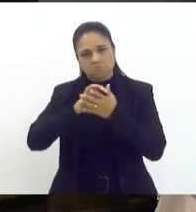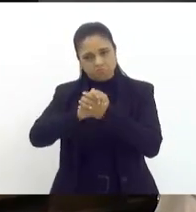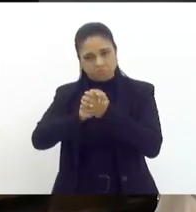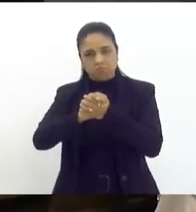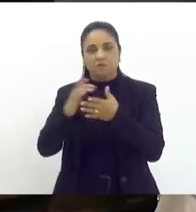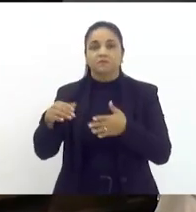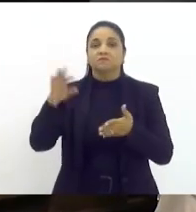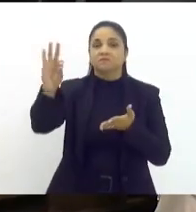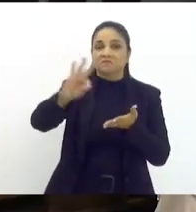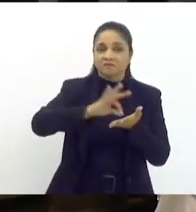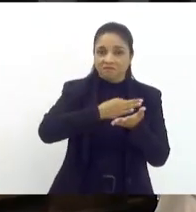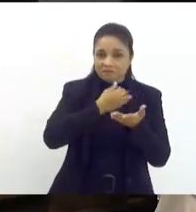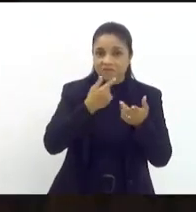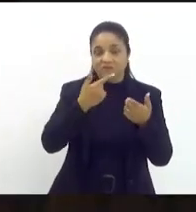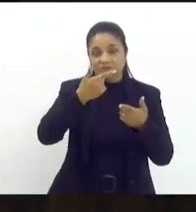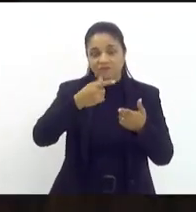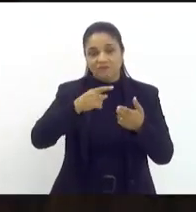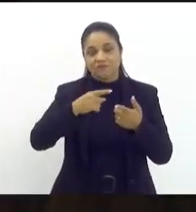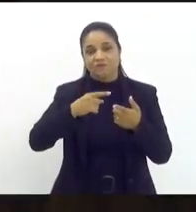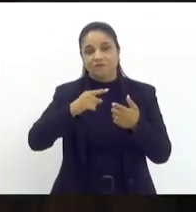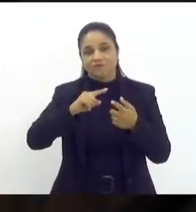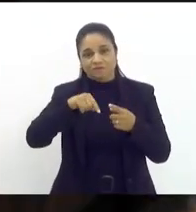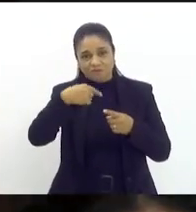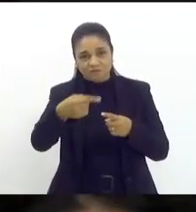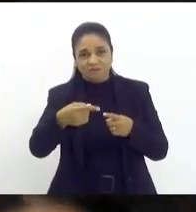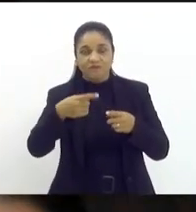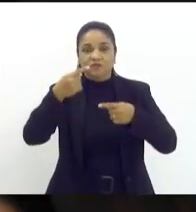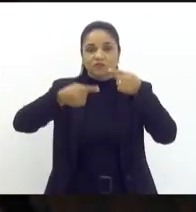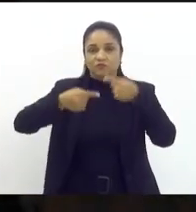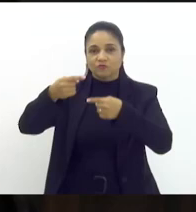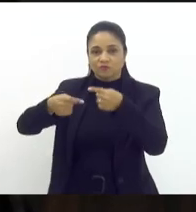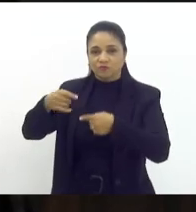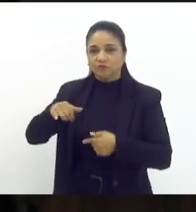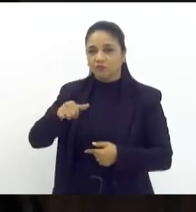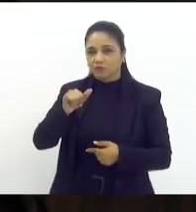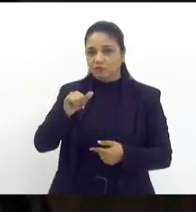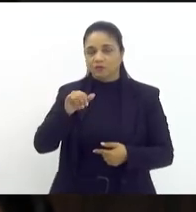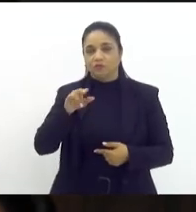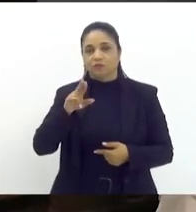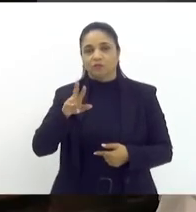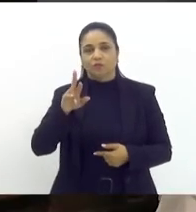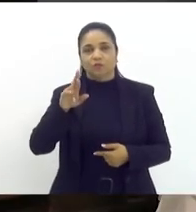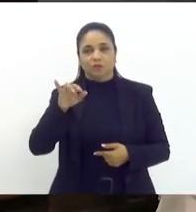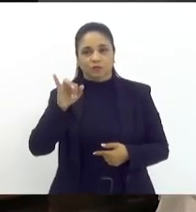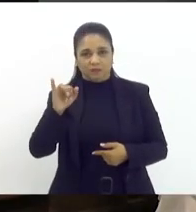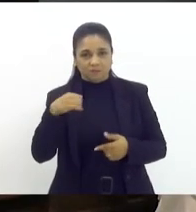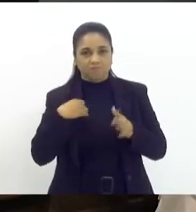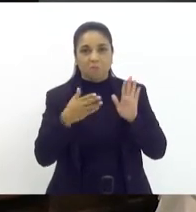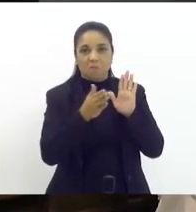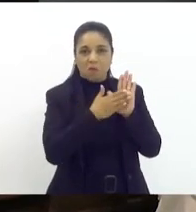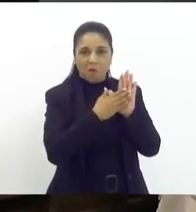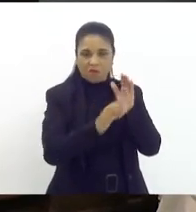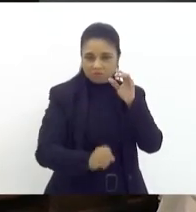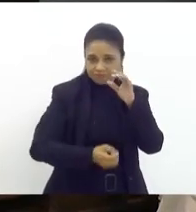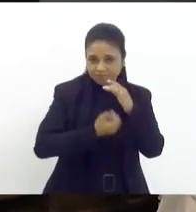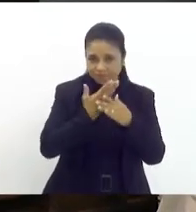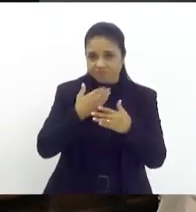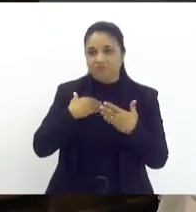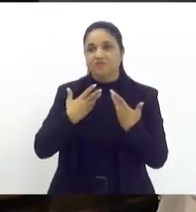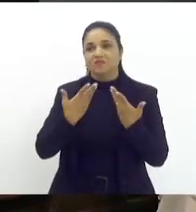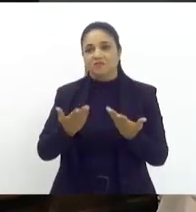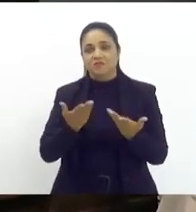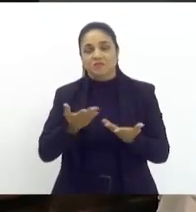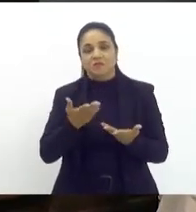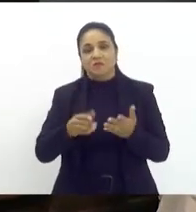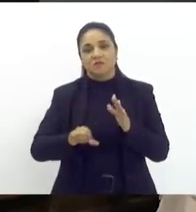próximo escrito para para discutir o deputado Yuri o autor da proposta primeiro agradecer essa casa todas as